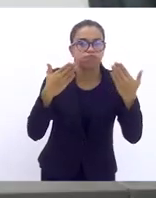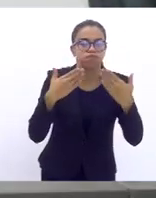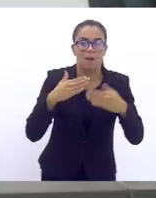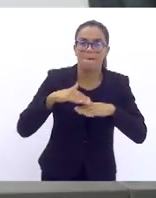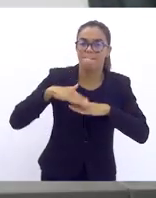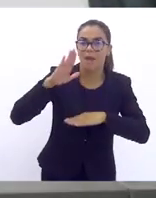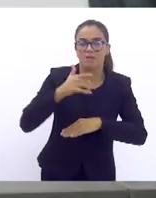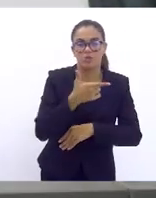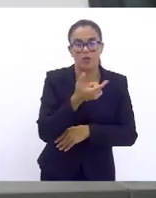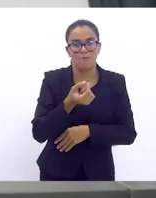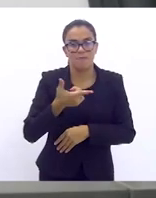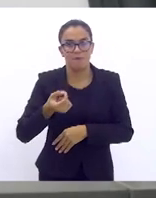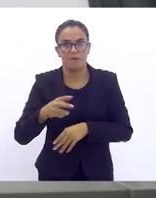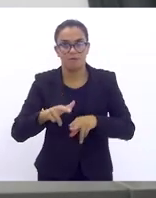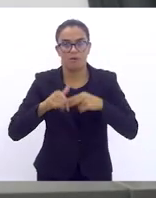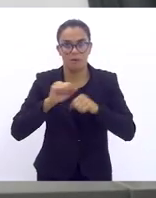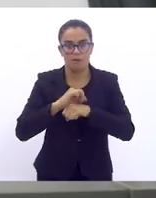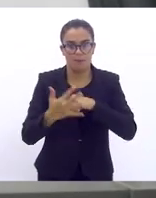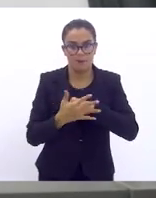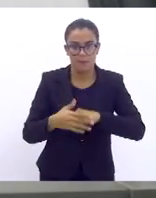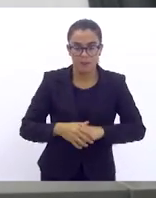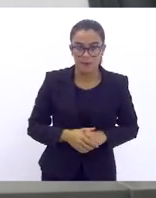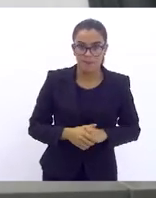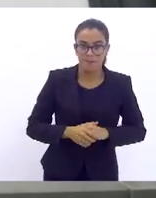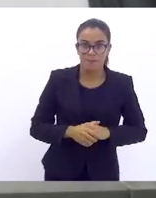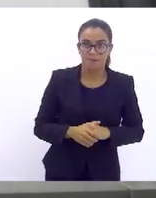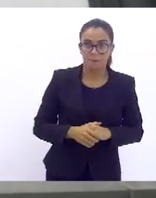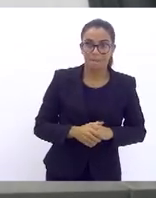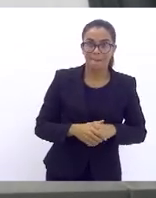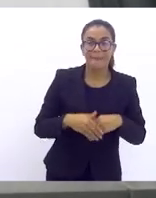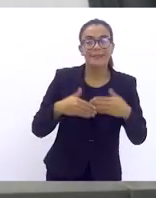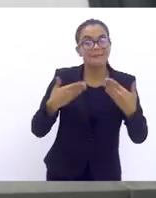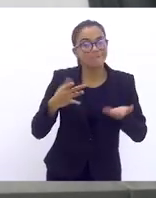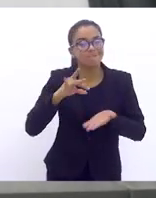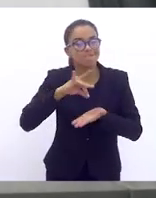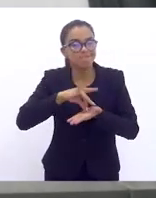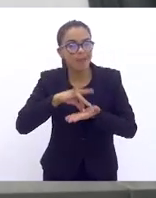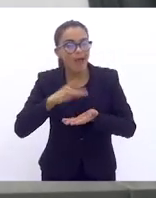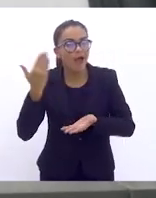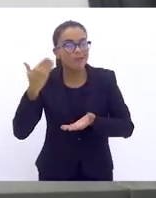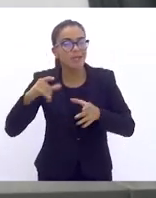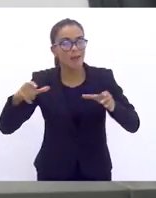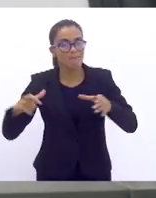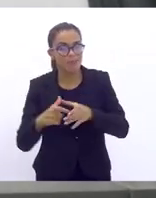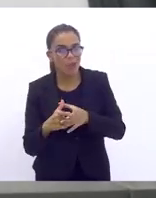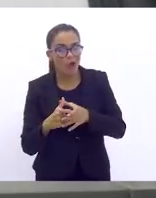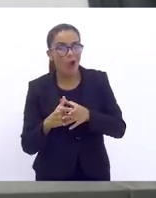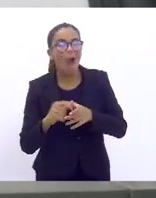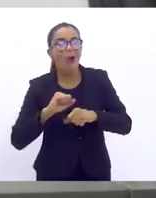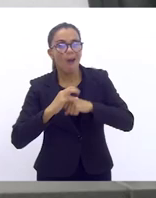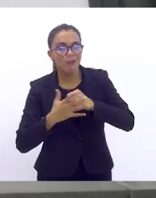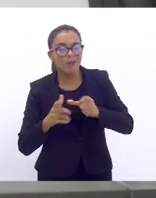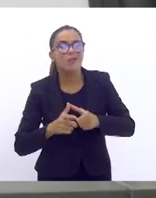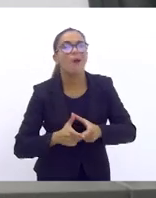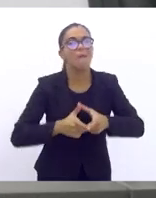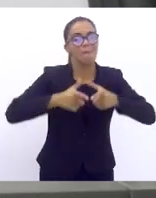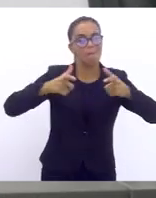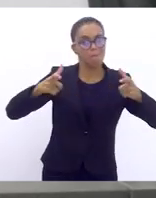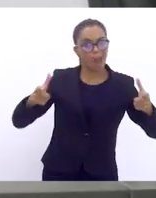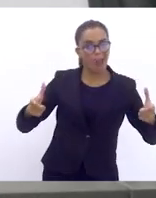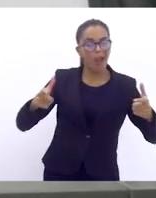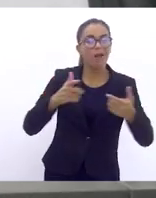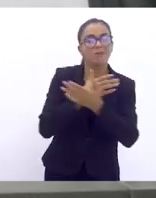por conta da pandemia então a na realidade era menor acabou com a pandemia muita gente